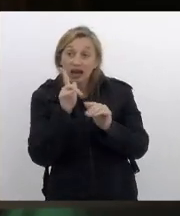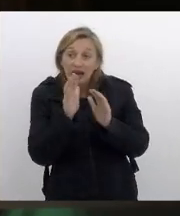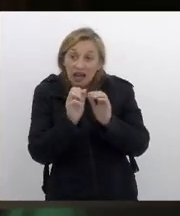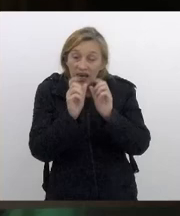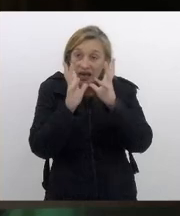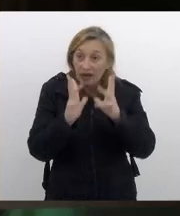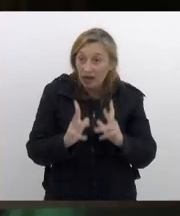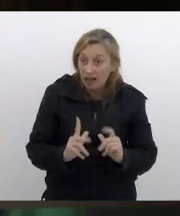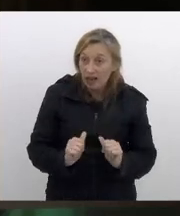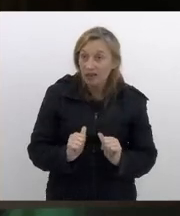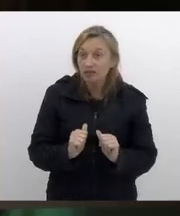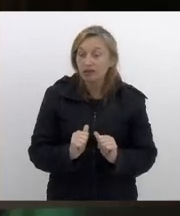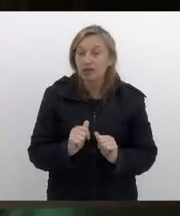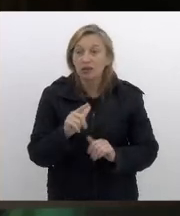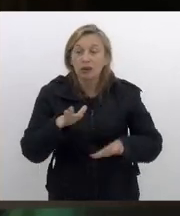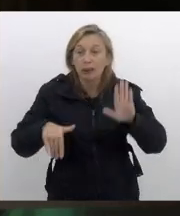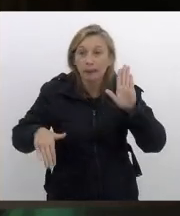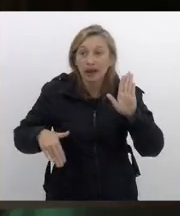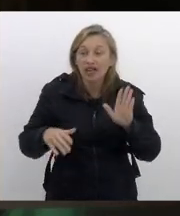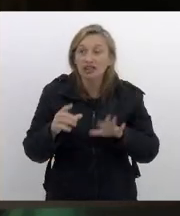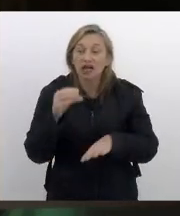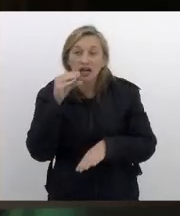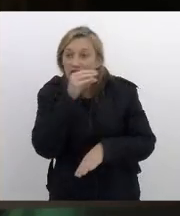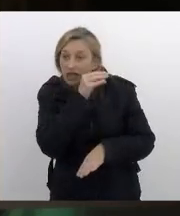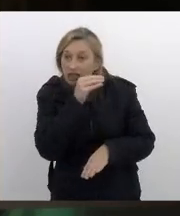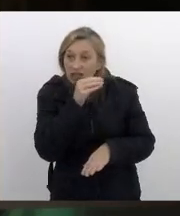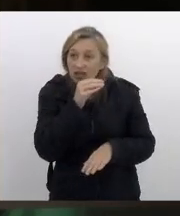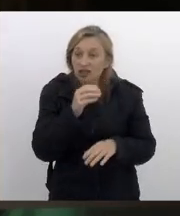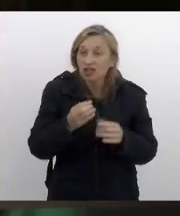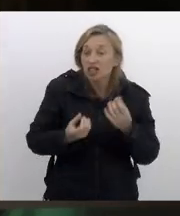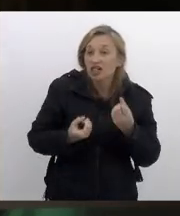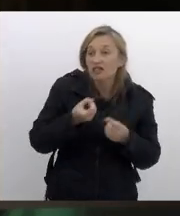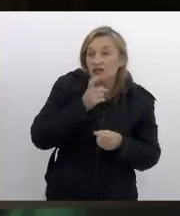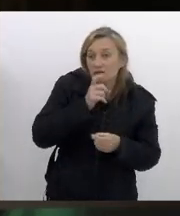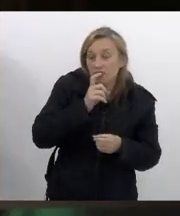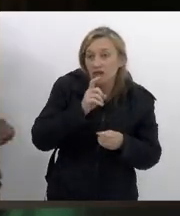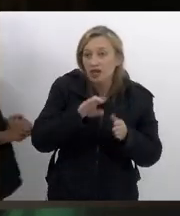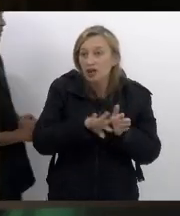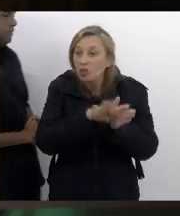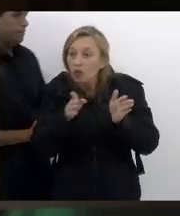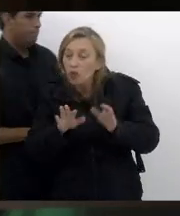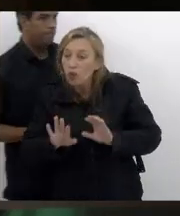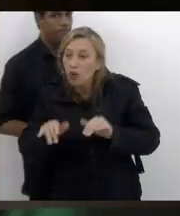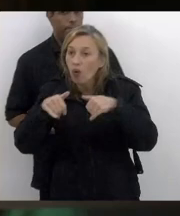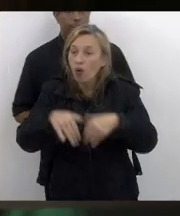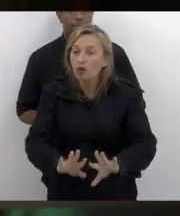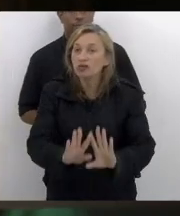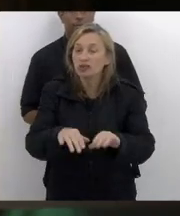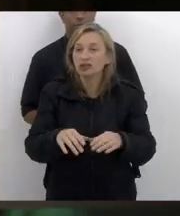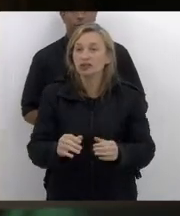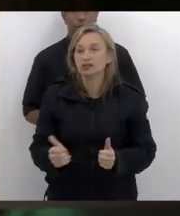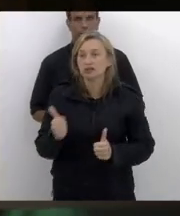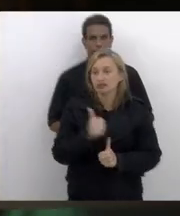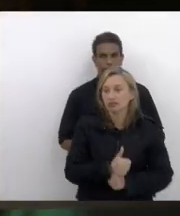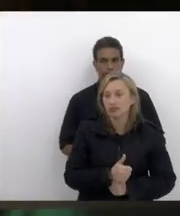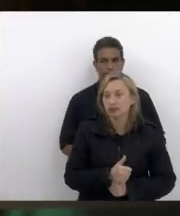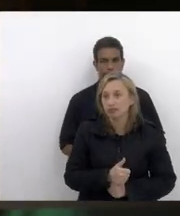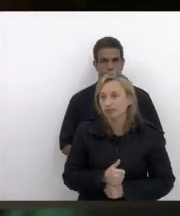Se você quer uma praia com água quente, gelada, com onda, sem onda, o que eu estou querendo dizer?